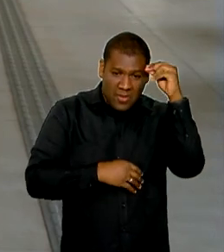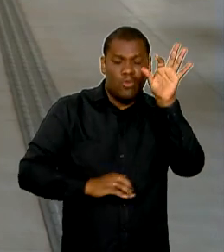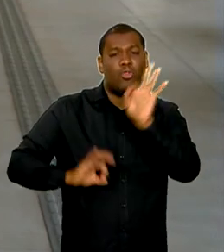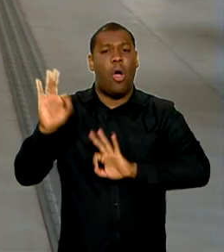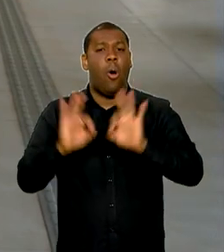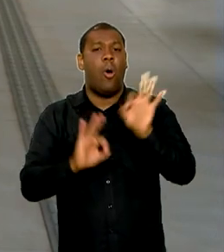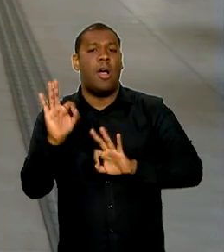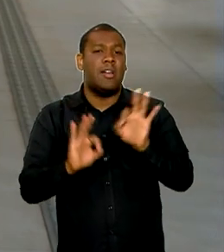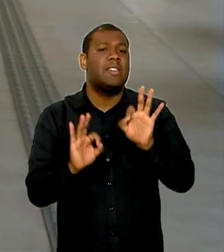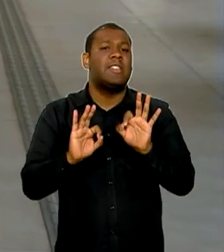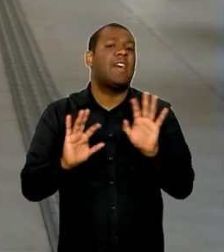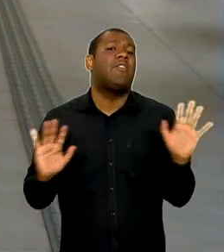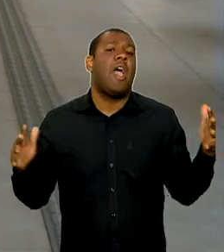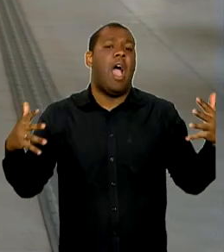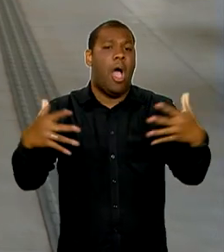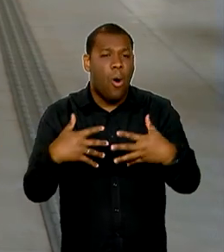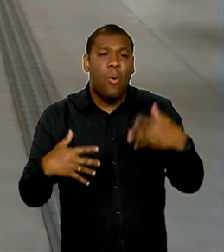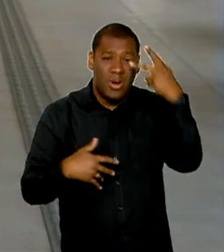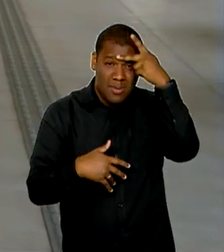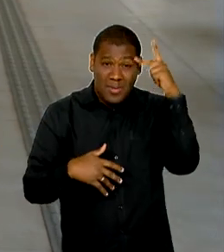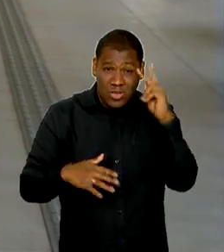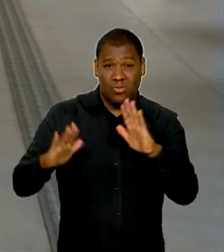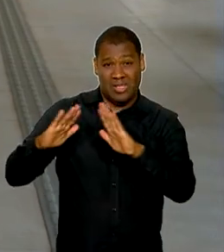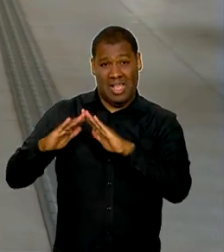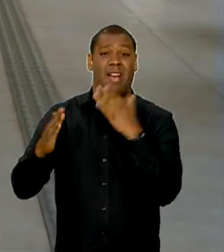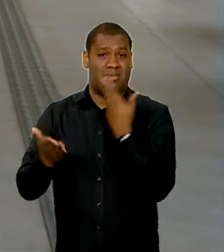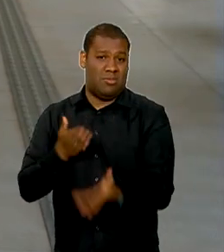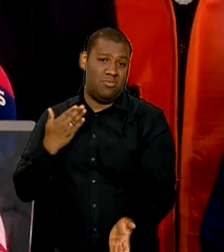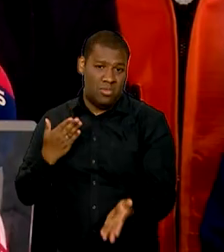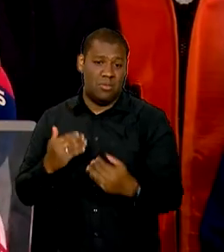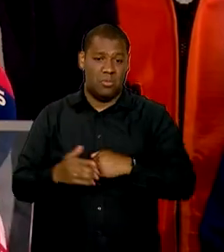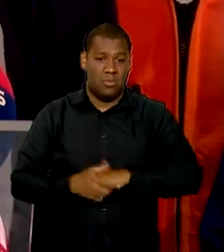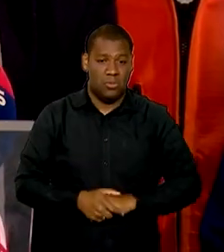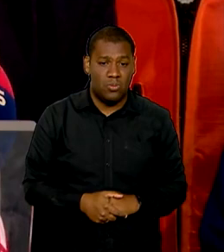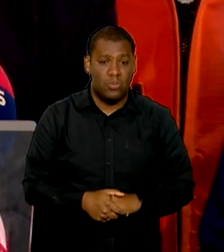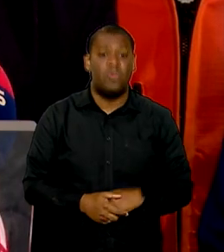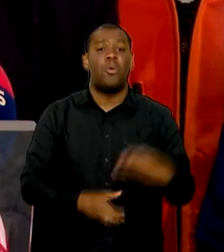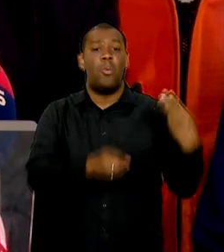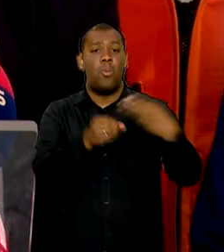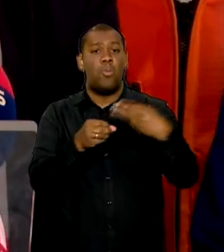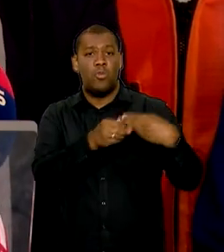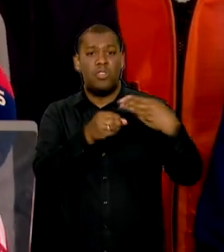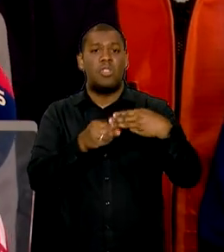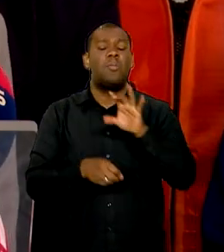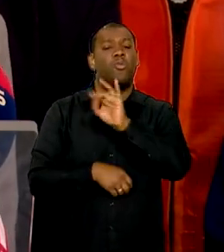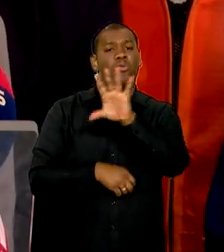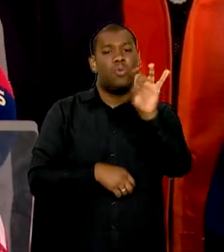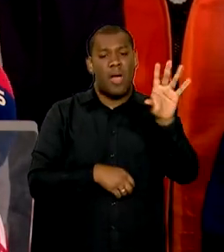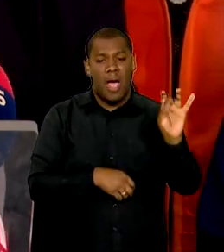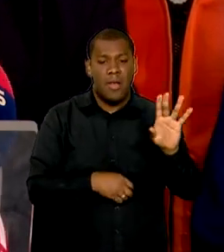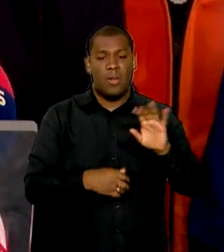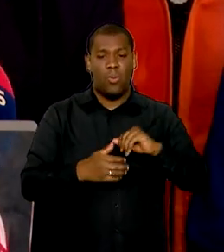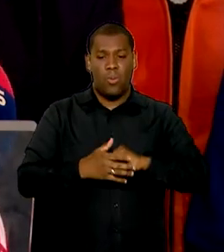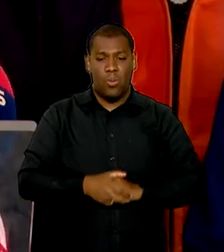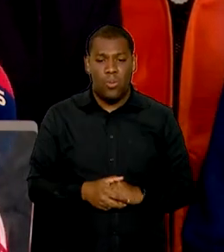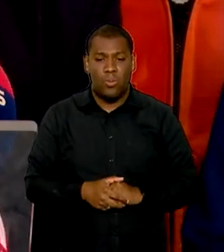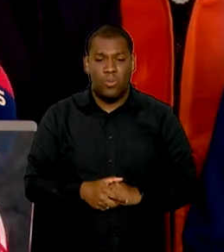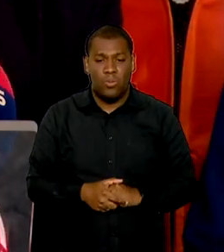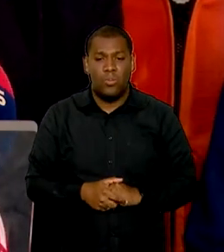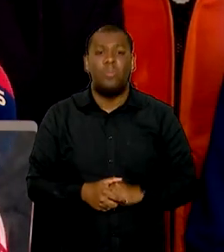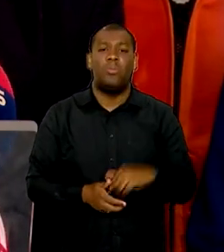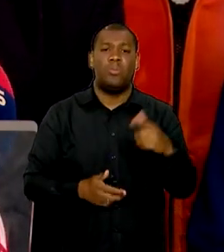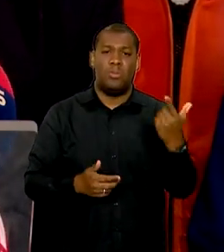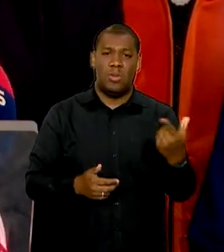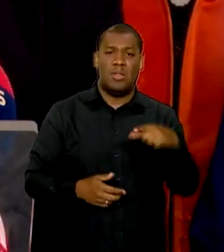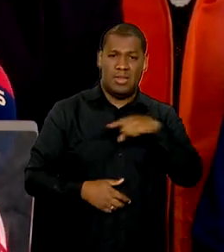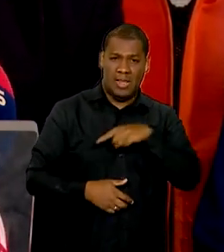a acomodação dessas pessoas em abrigos temporários. Cada município apresenta ali a relação